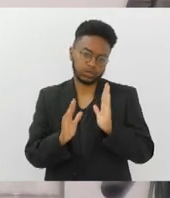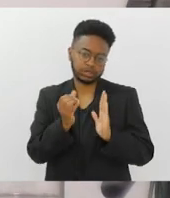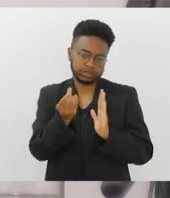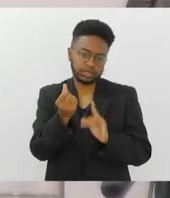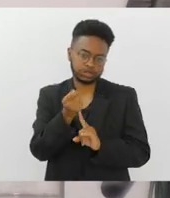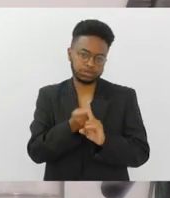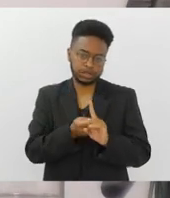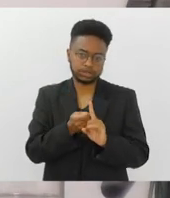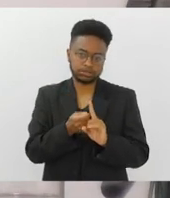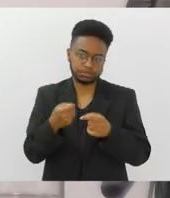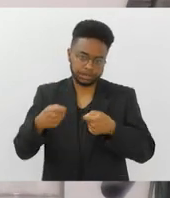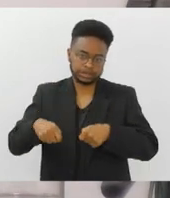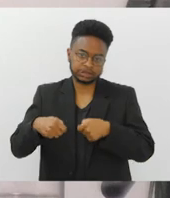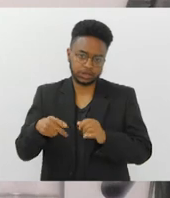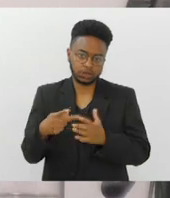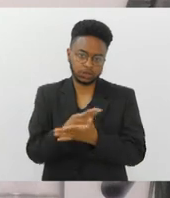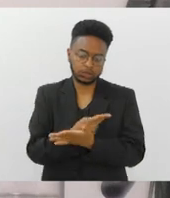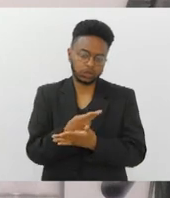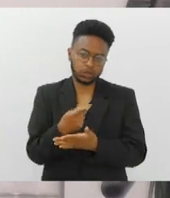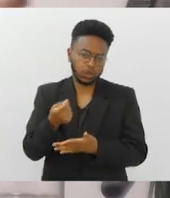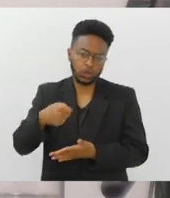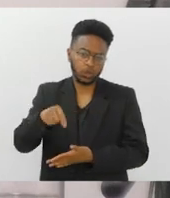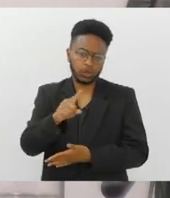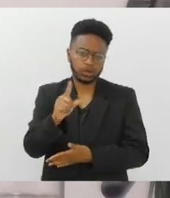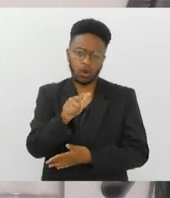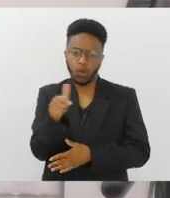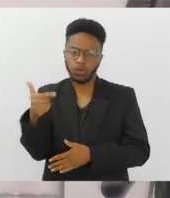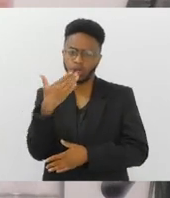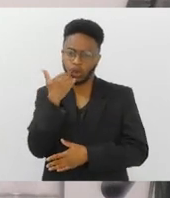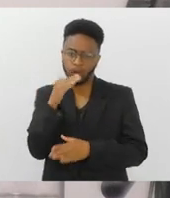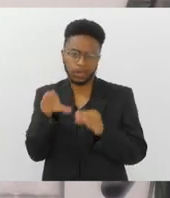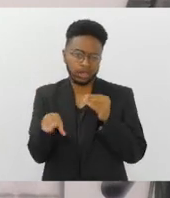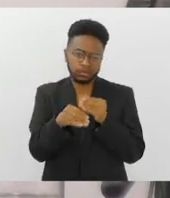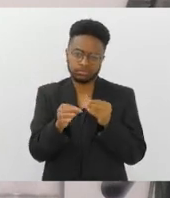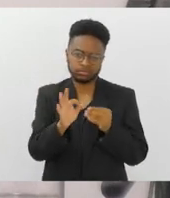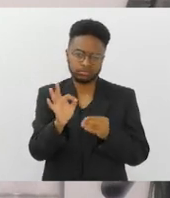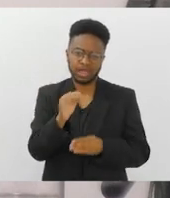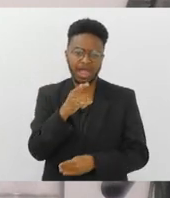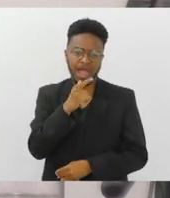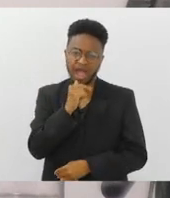amamentando. Não se faz necessário nenhum outro complemento, água,